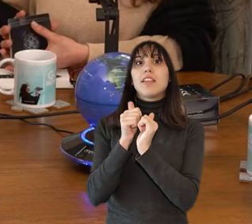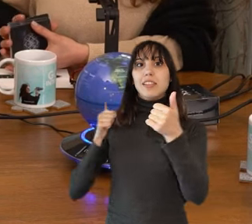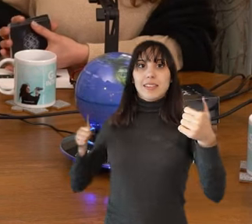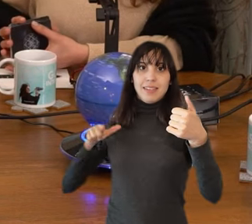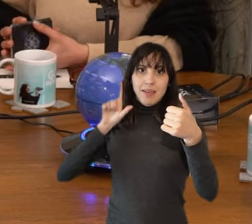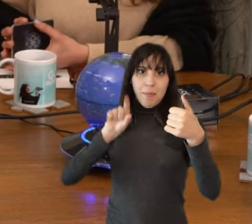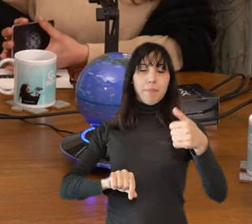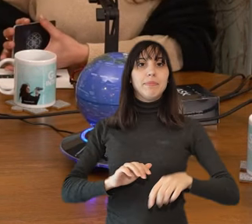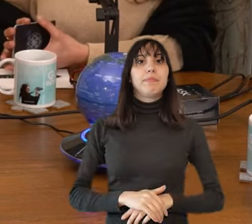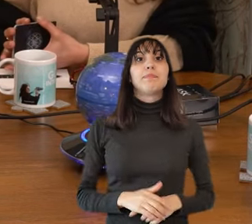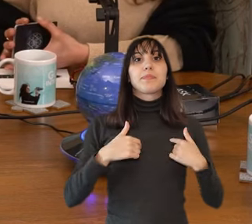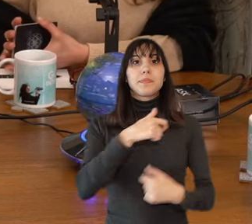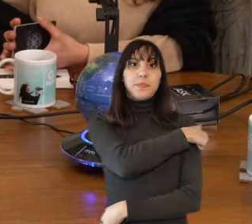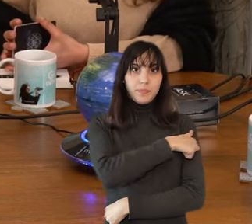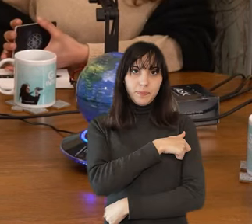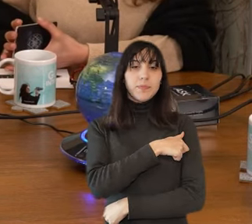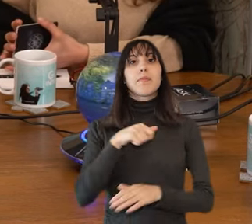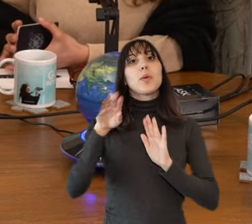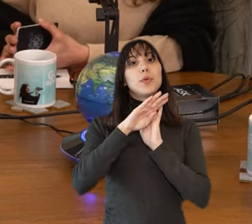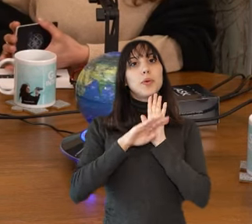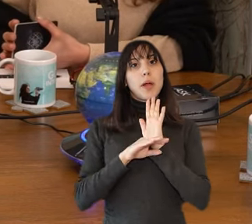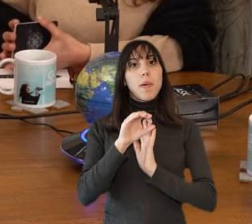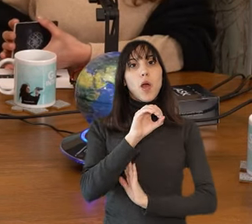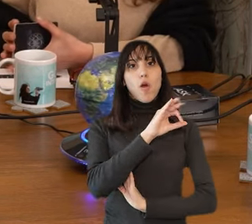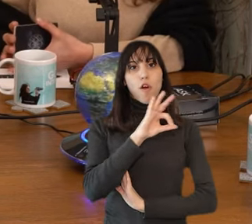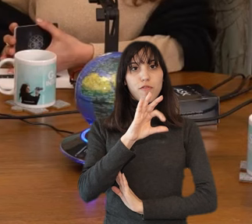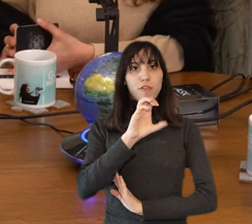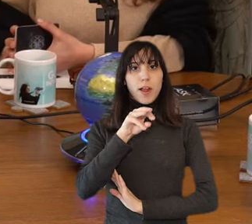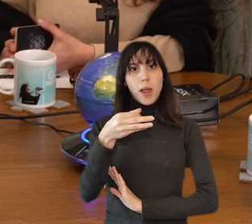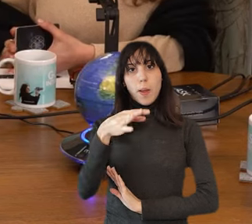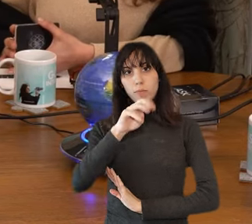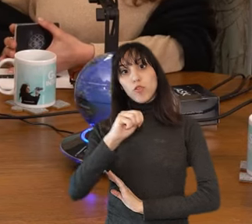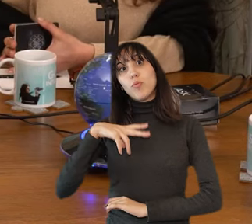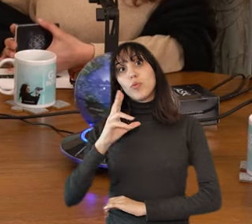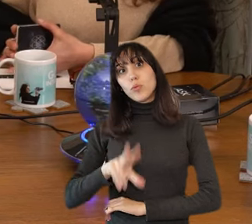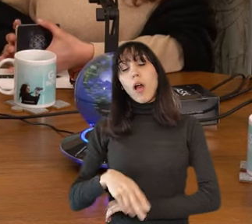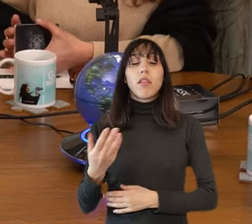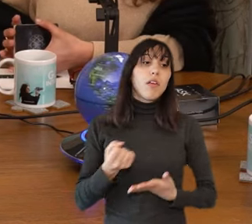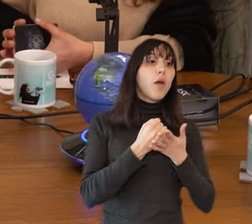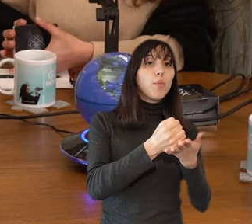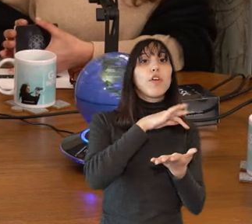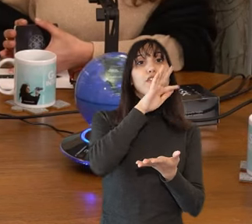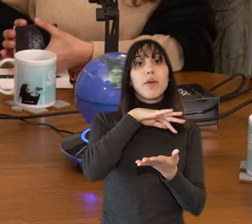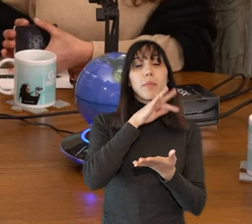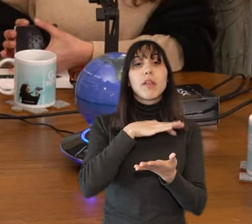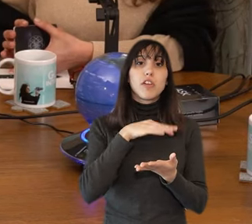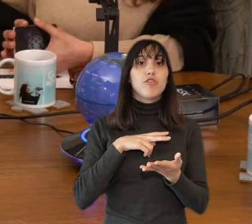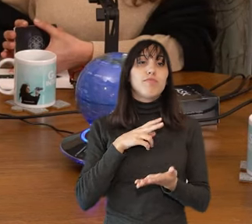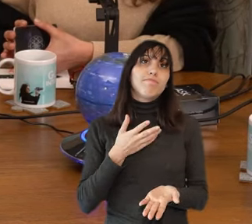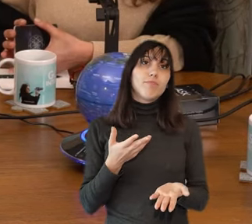então eu represento e o programa of Campus Portugal que no fundo acompanha também famílias e um pouco por